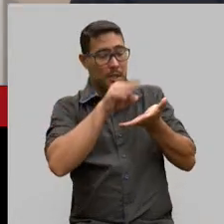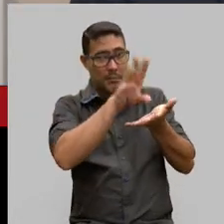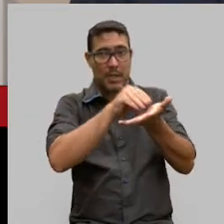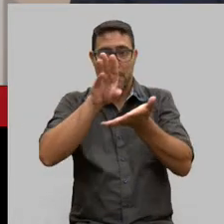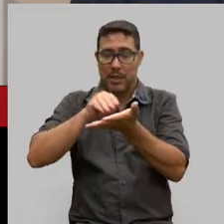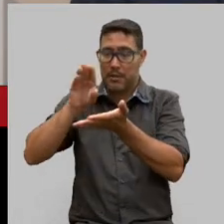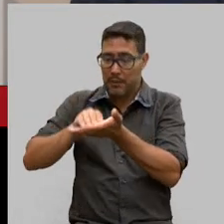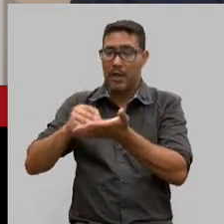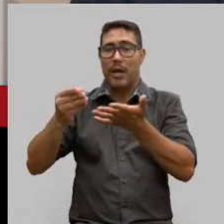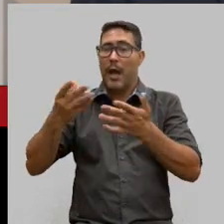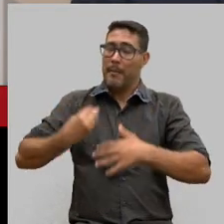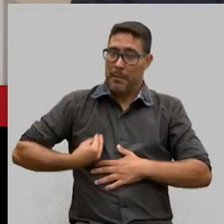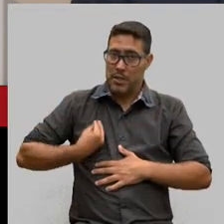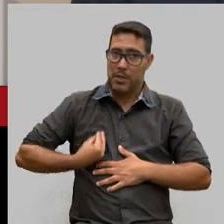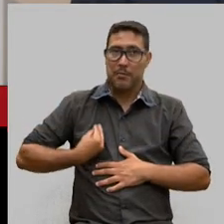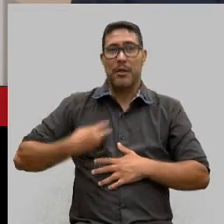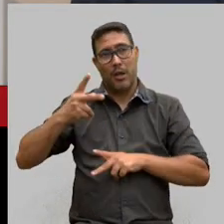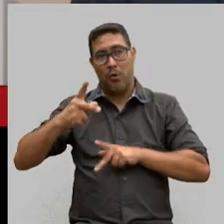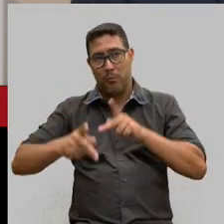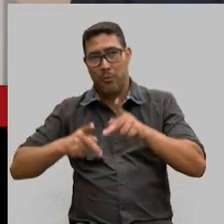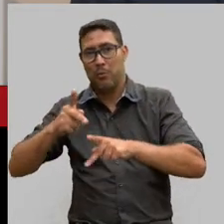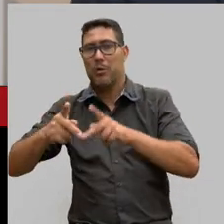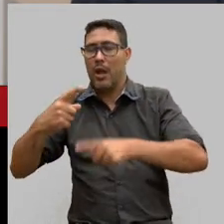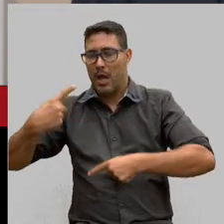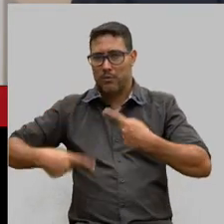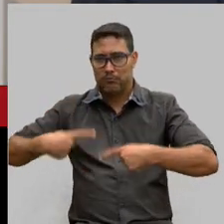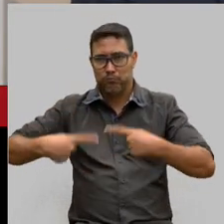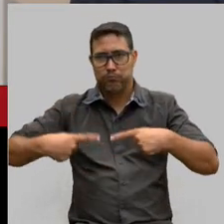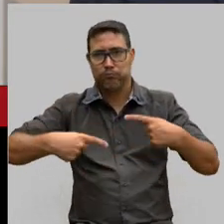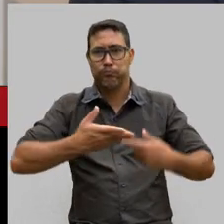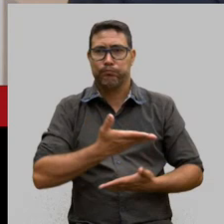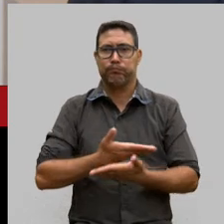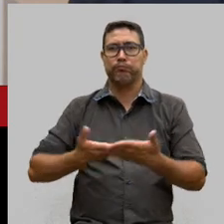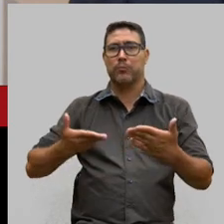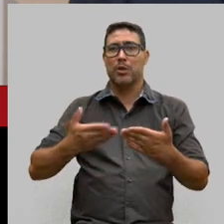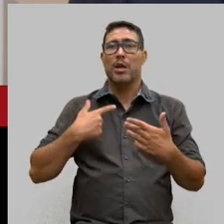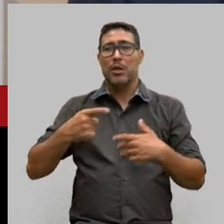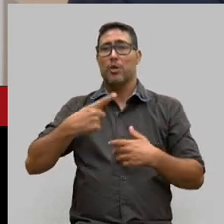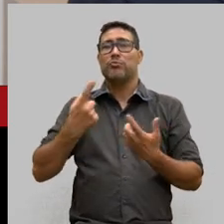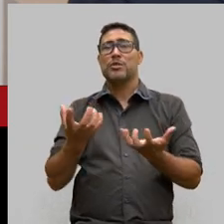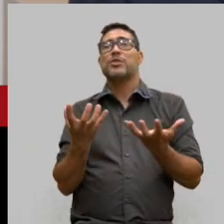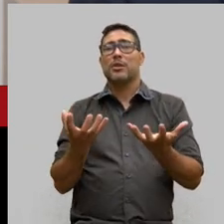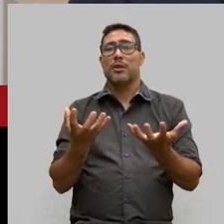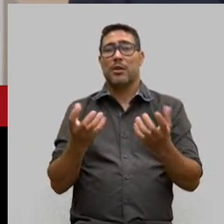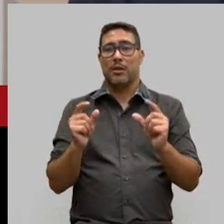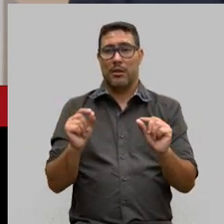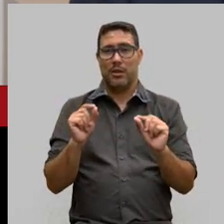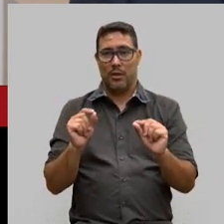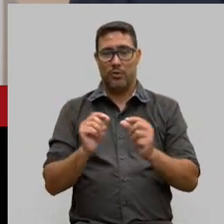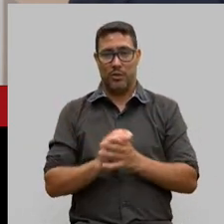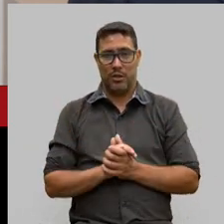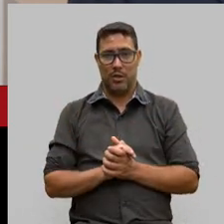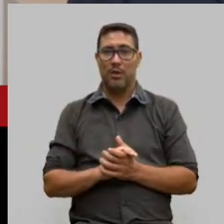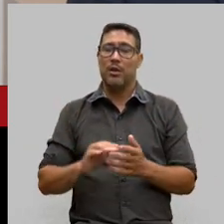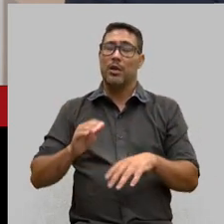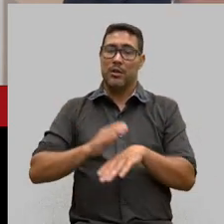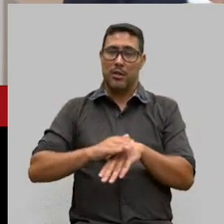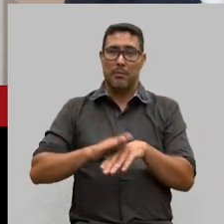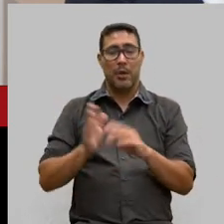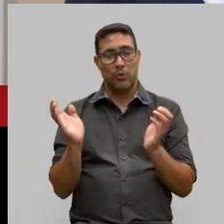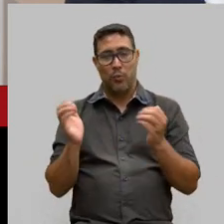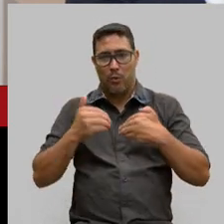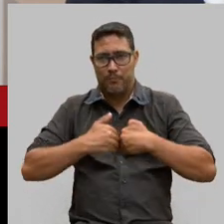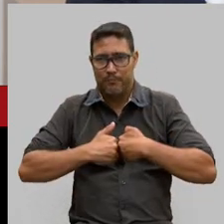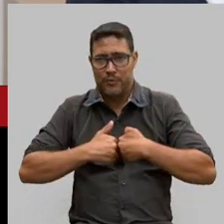Participação Popular né na conção da política do debate público e é isso o que que nós queremos nós queremos que o o autismo dentro do